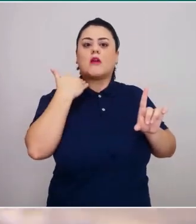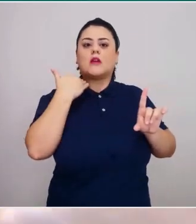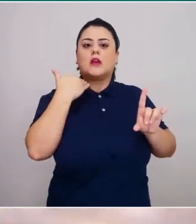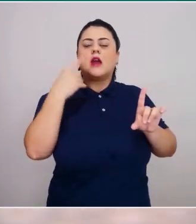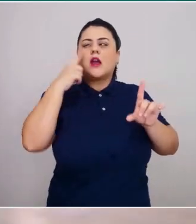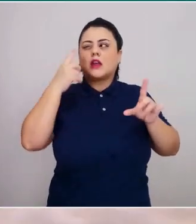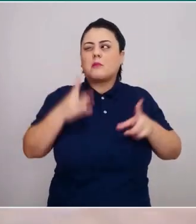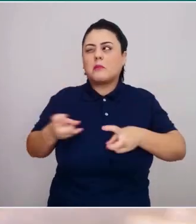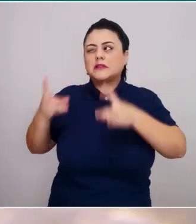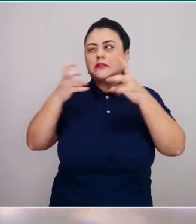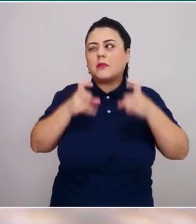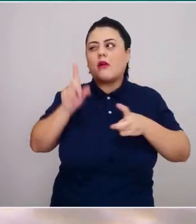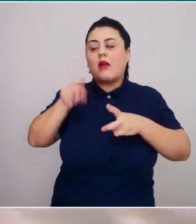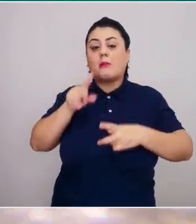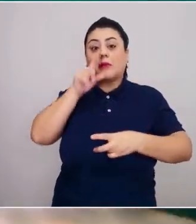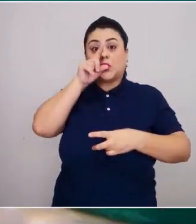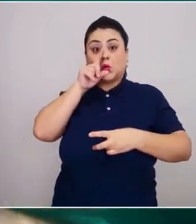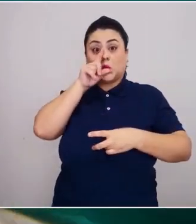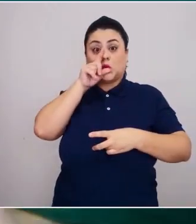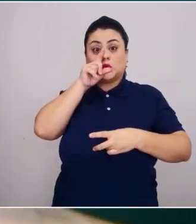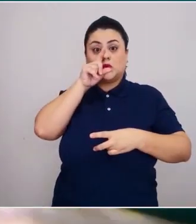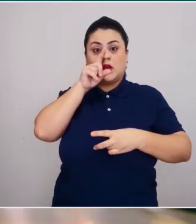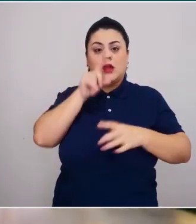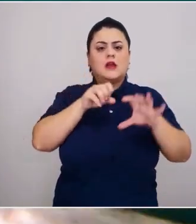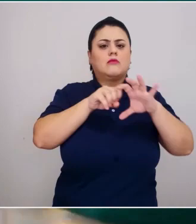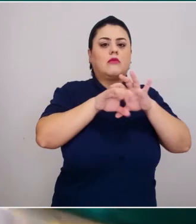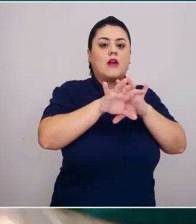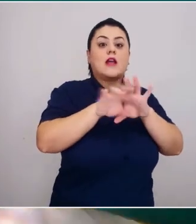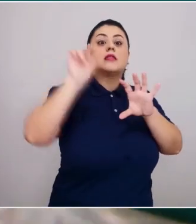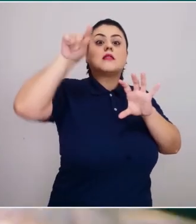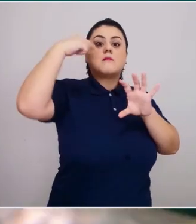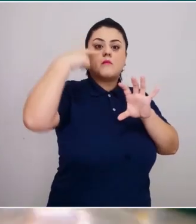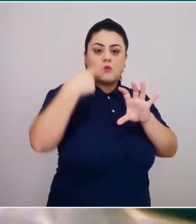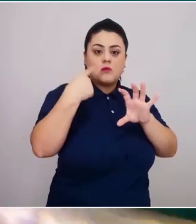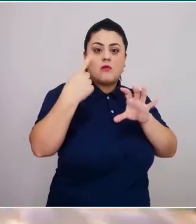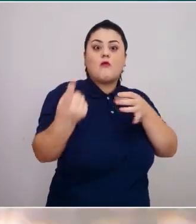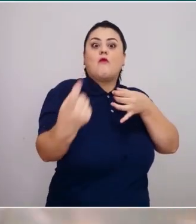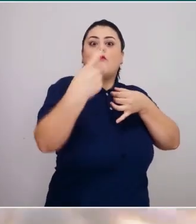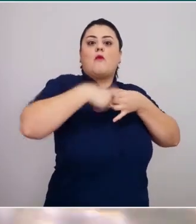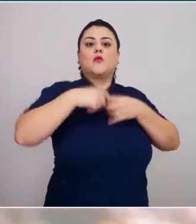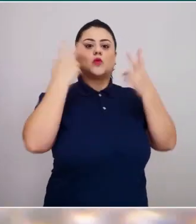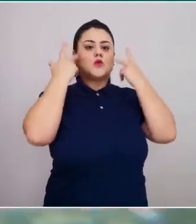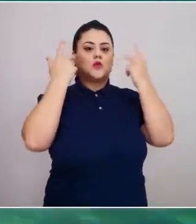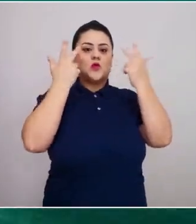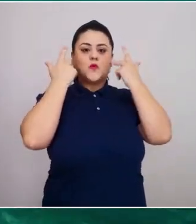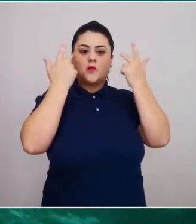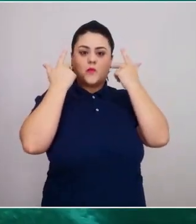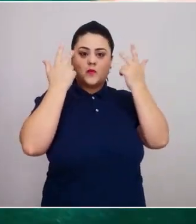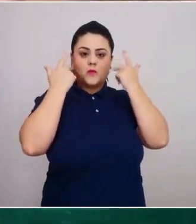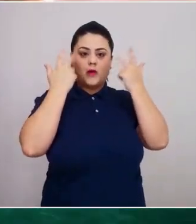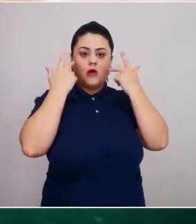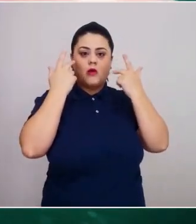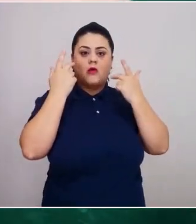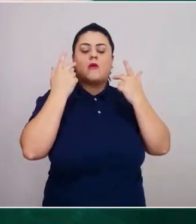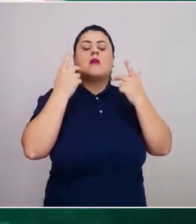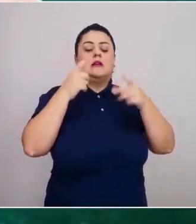Isto provavelmente acontece para que possam economizar energia e não morrem.